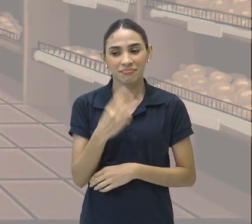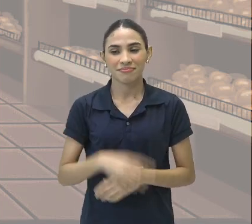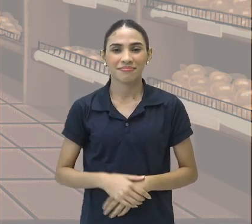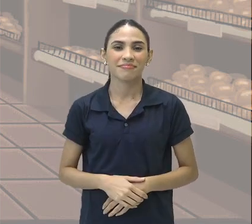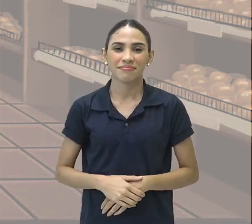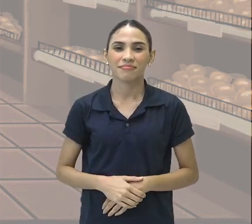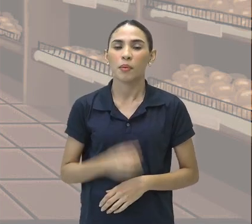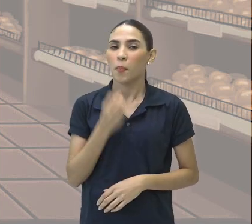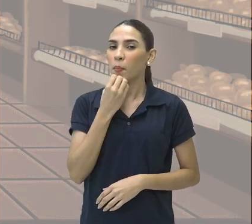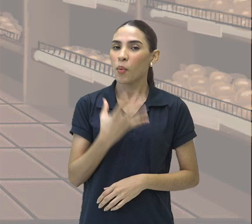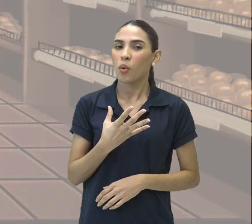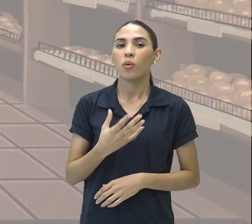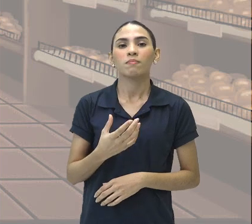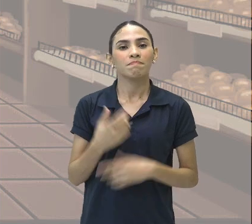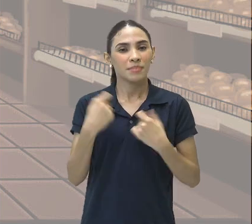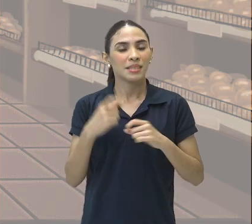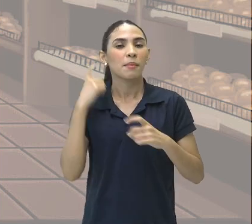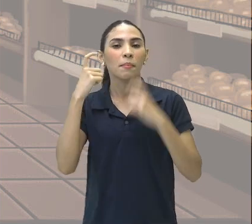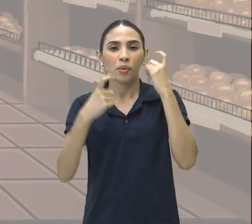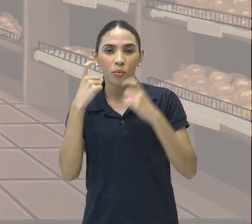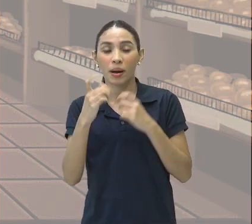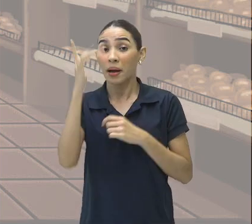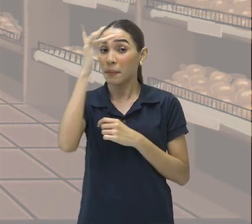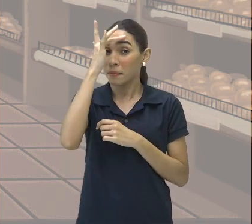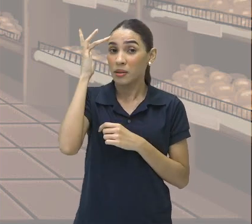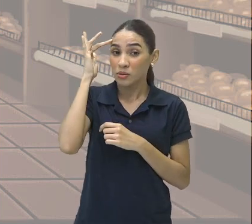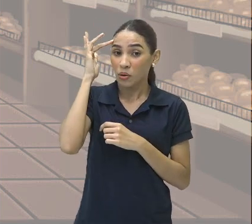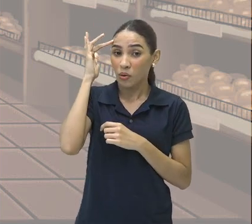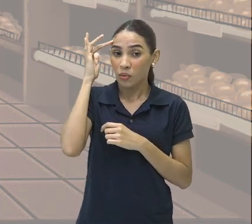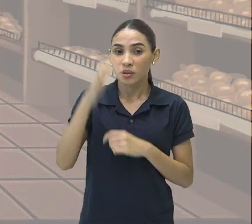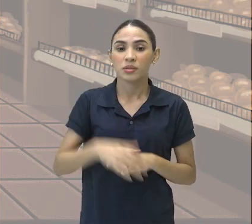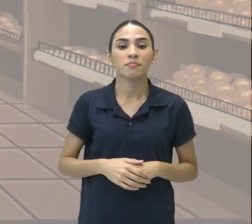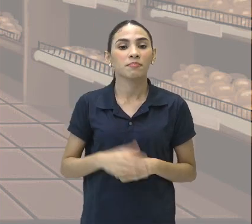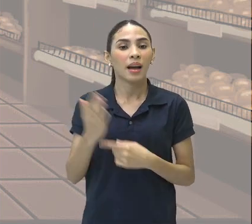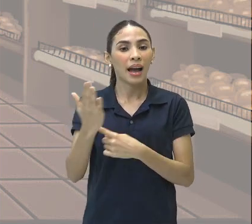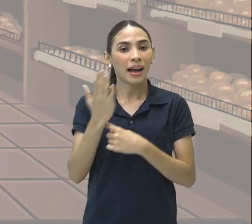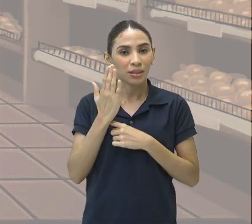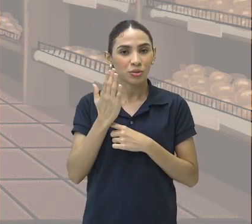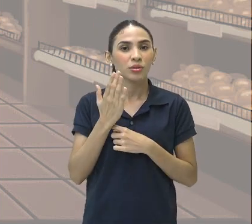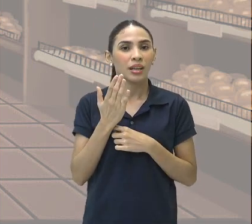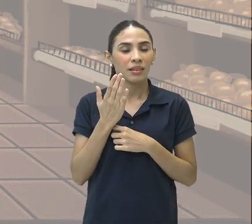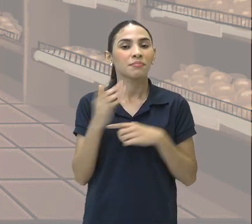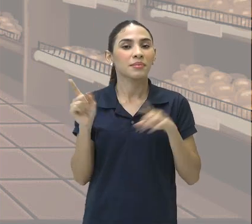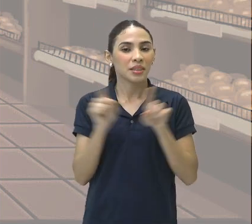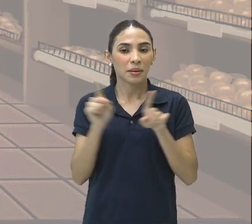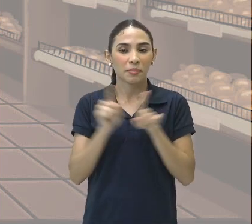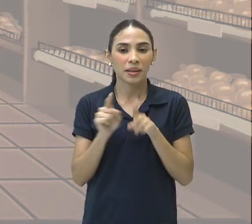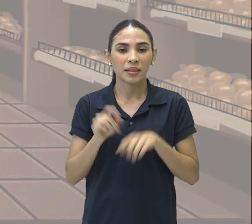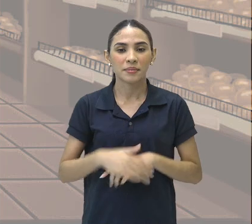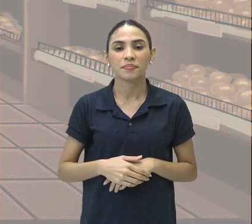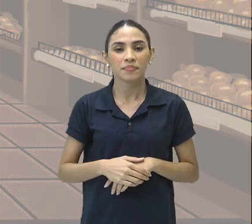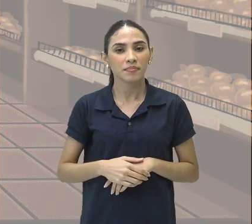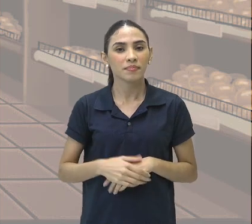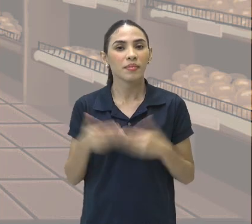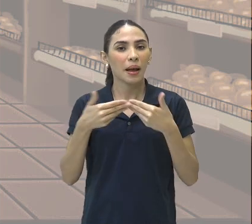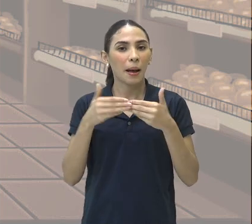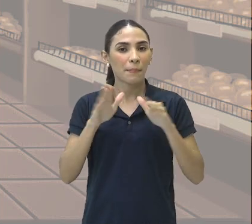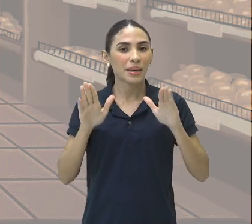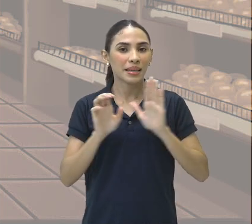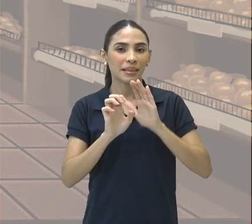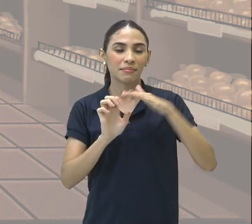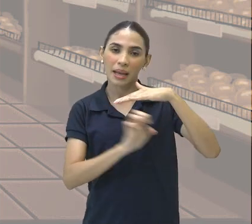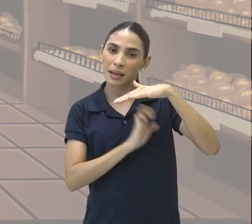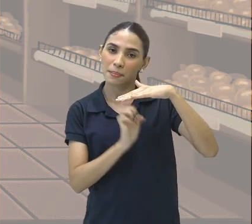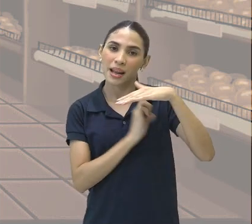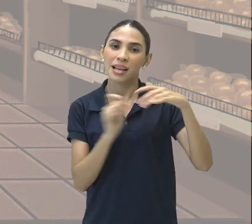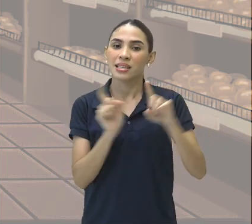tem realmente que se preocupar, por exemplo, com pessoas para nos ajudar nesse sentido também, né, quem vai abrir um empreendimento com